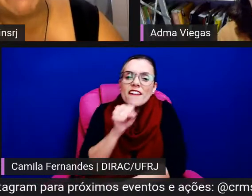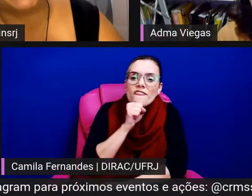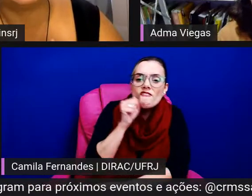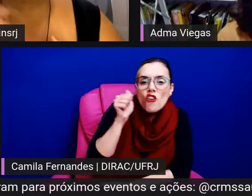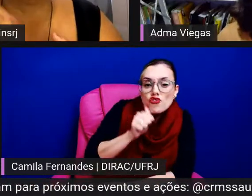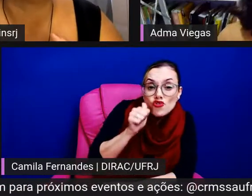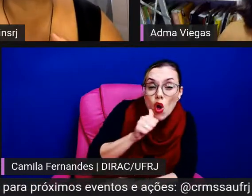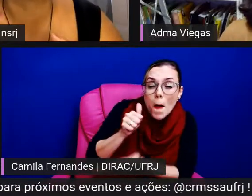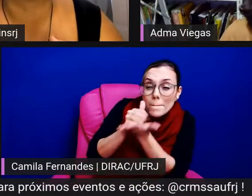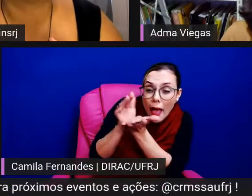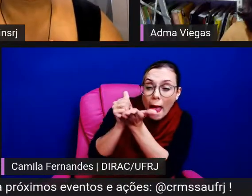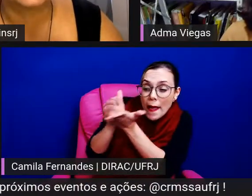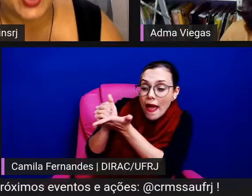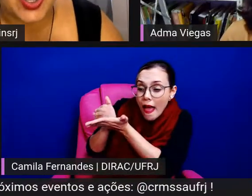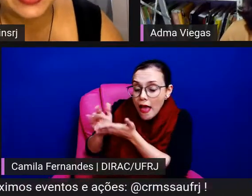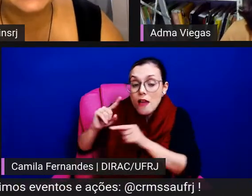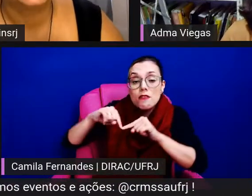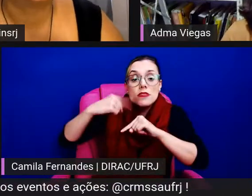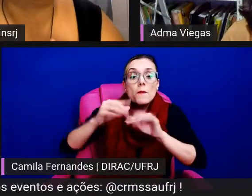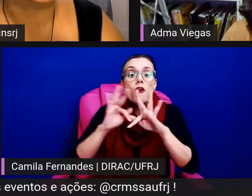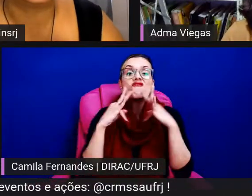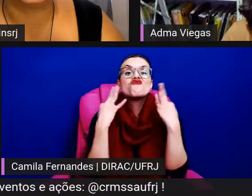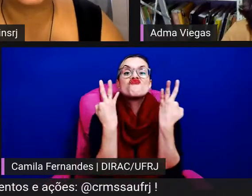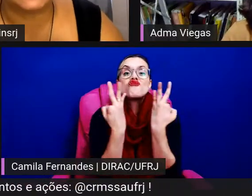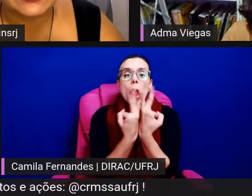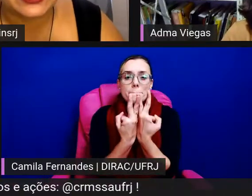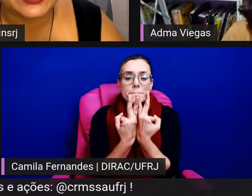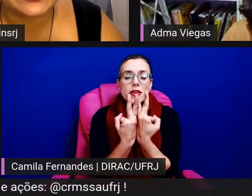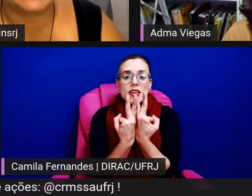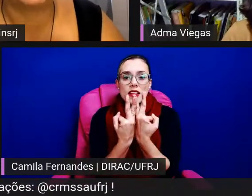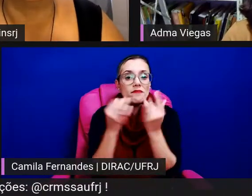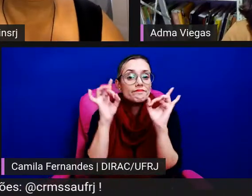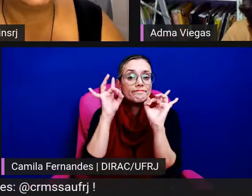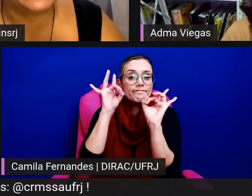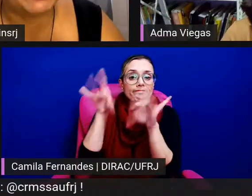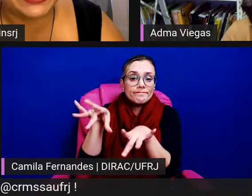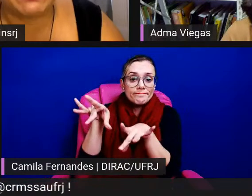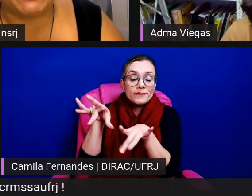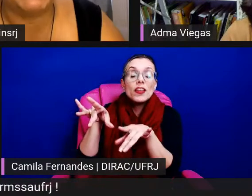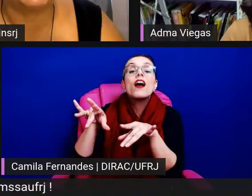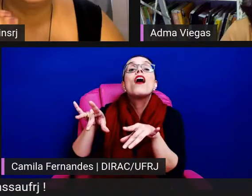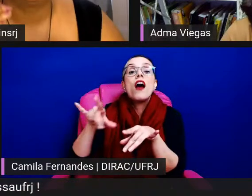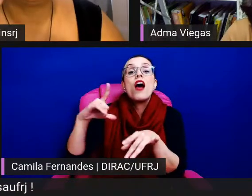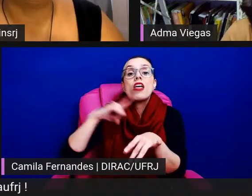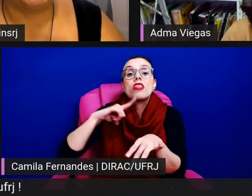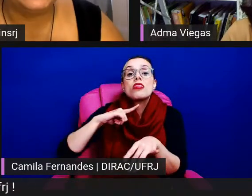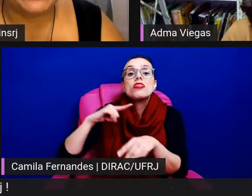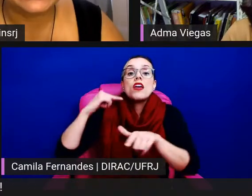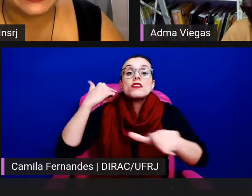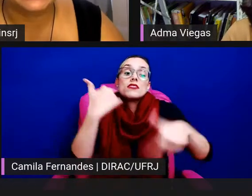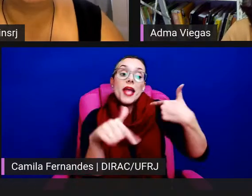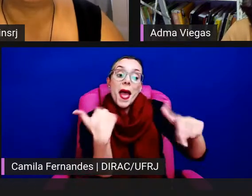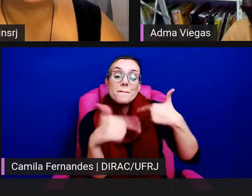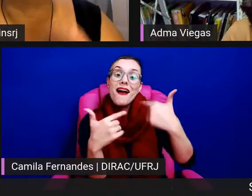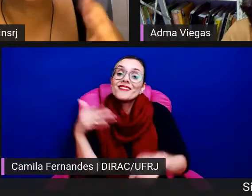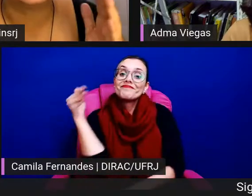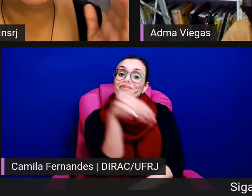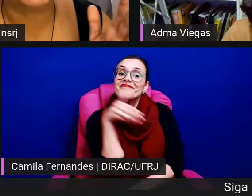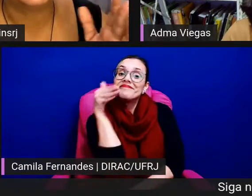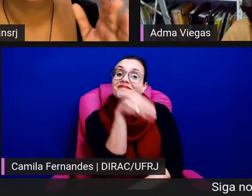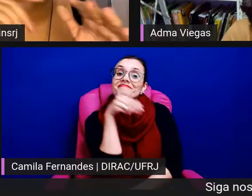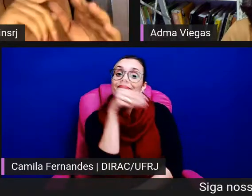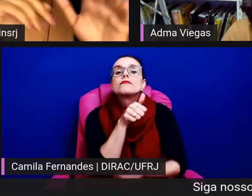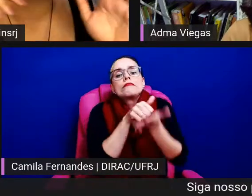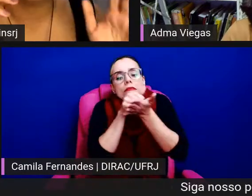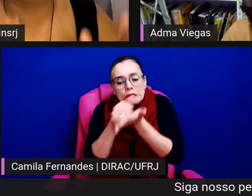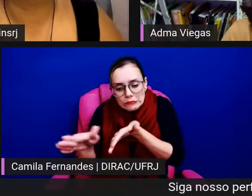mercado de trabalho, somos expulsas das escolas, até porque nas escolas a gente sabe que o bullying LGBTfóbico é muito pesado. Basta a